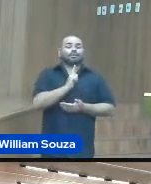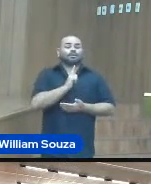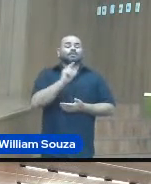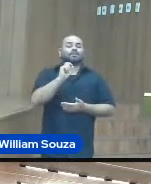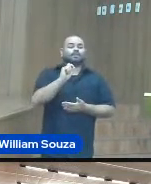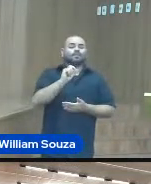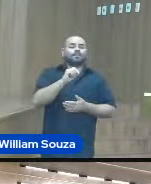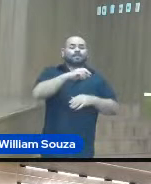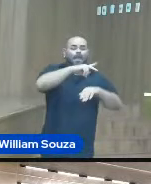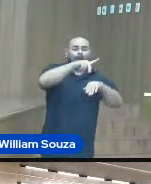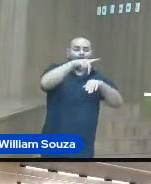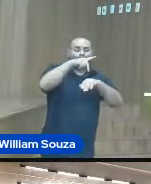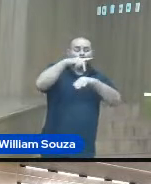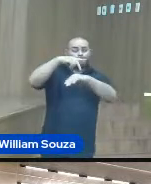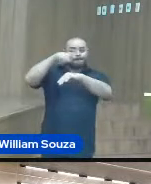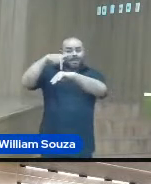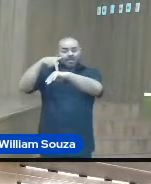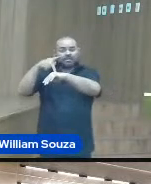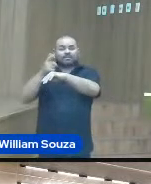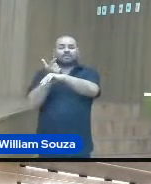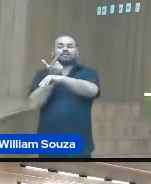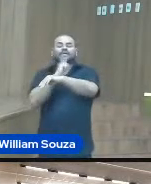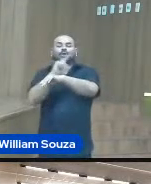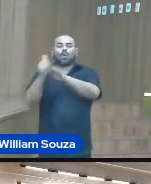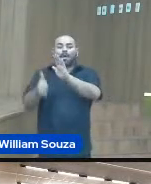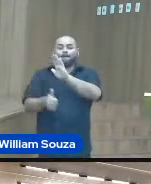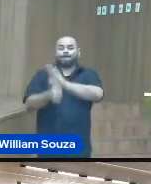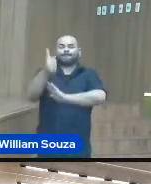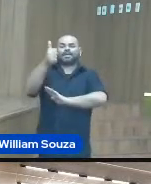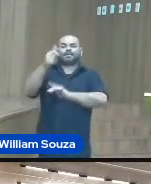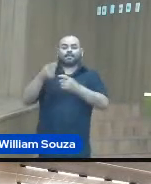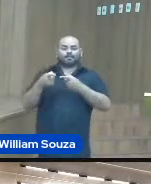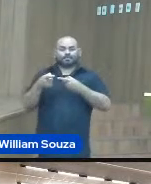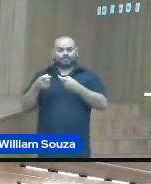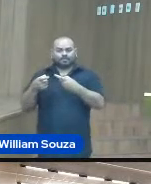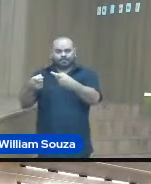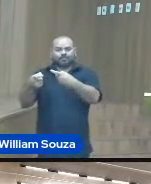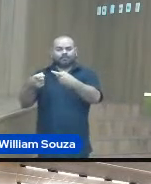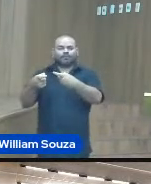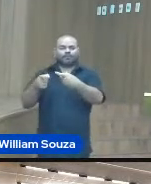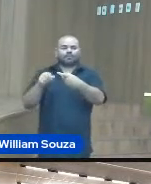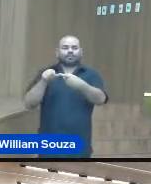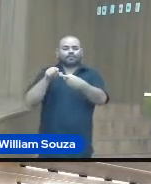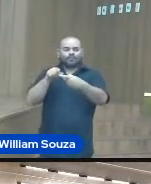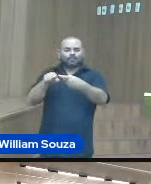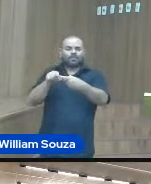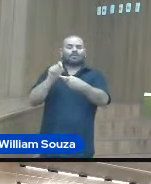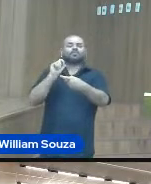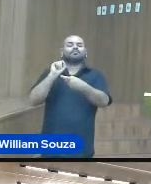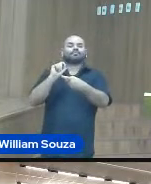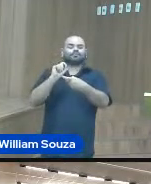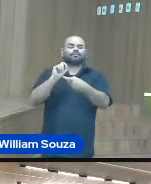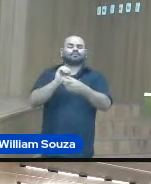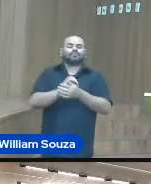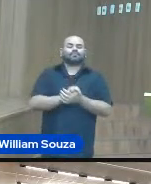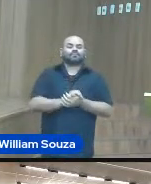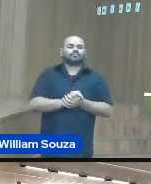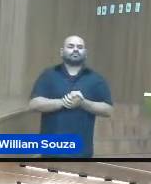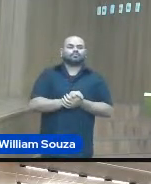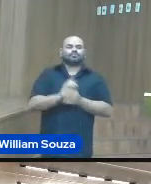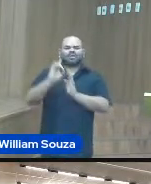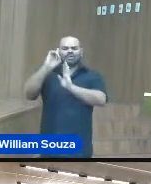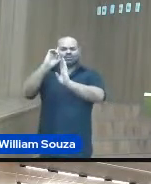que ganharam a Primeira Guerra, né? Eles concederam direitos